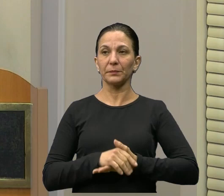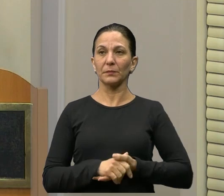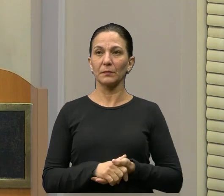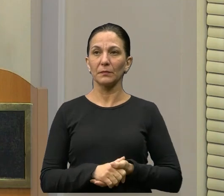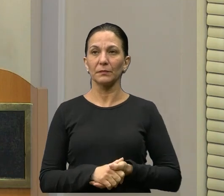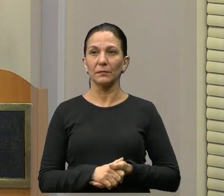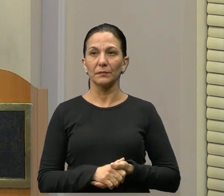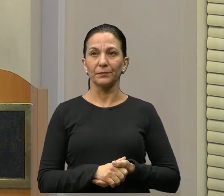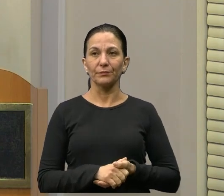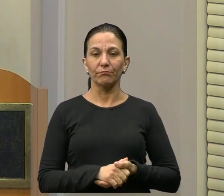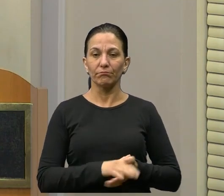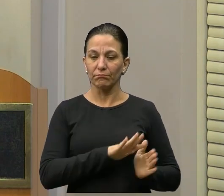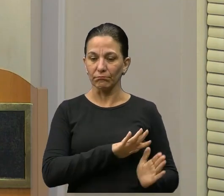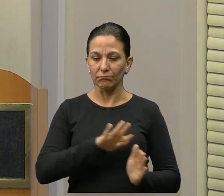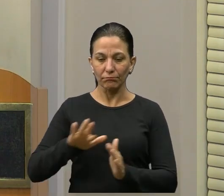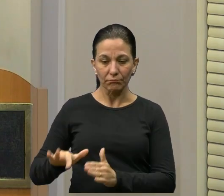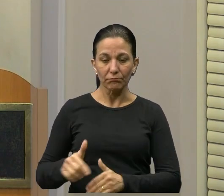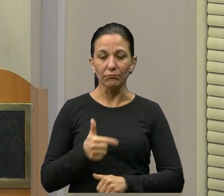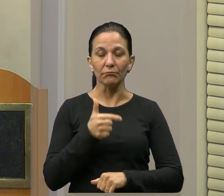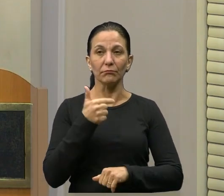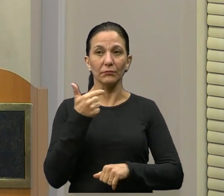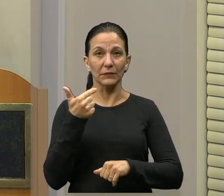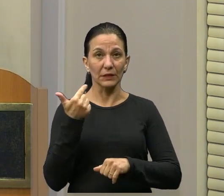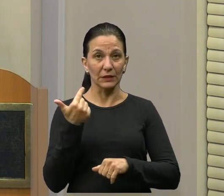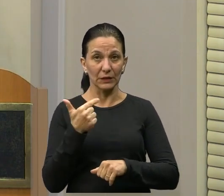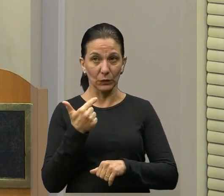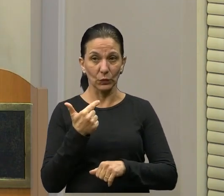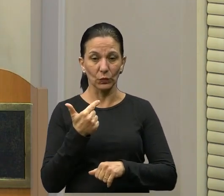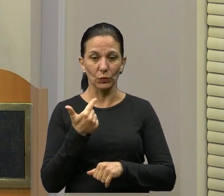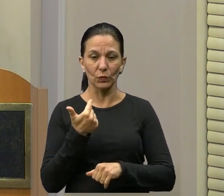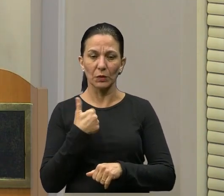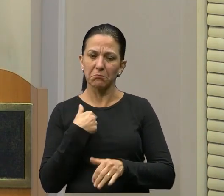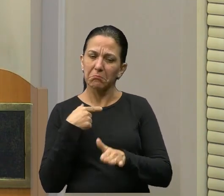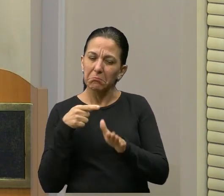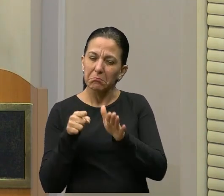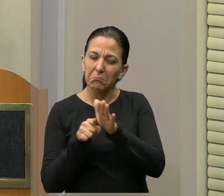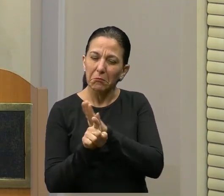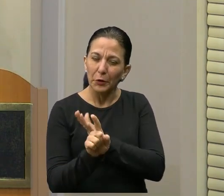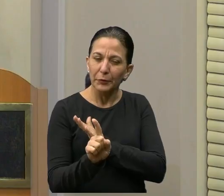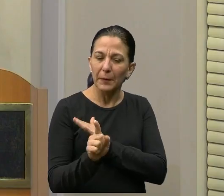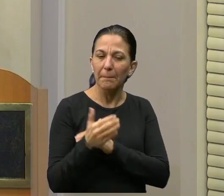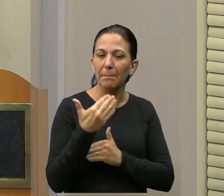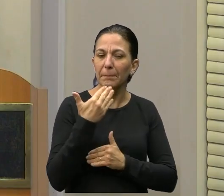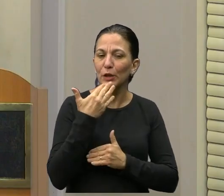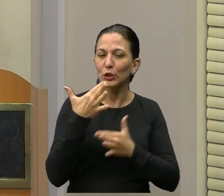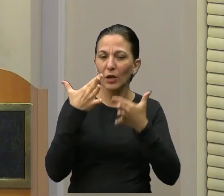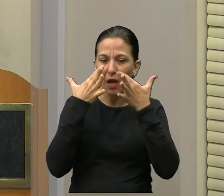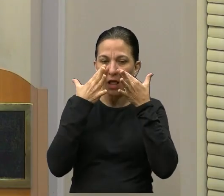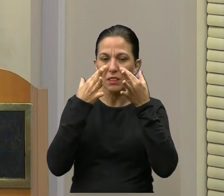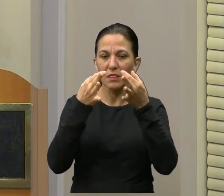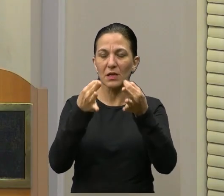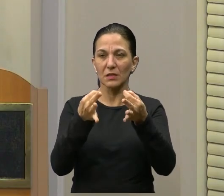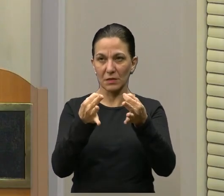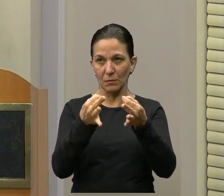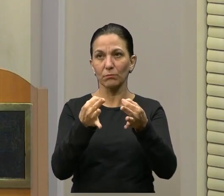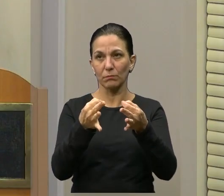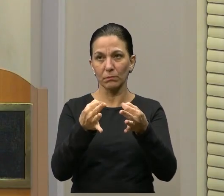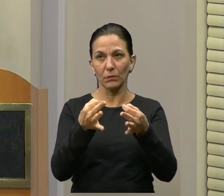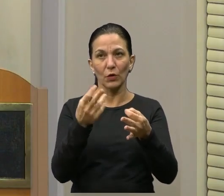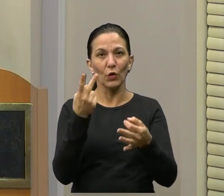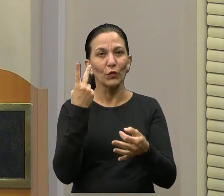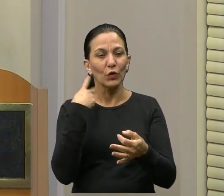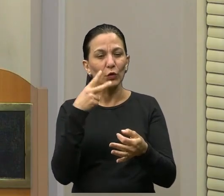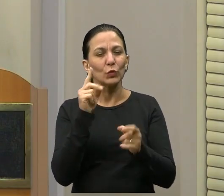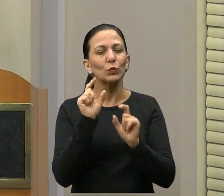minha segunda parte do pequeno expediente vem com uma pergunta, e eu gostaria de pedir a atenção dos meus pares para